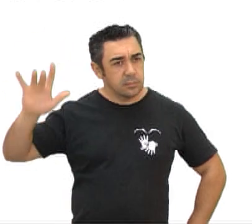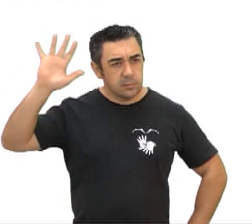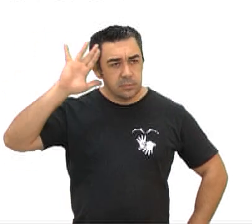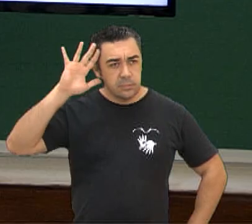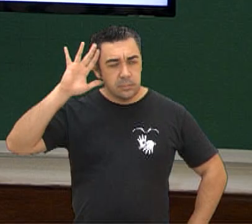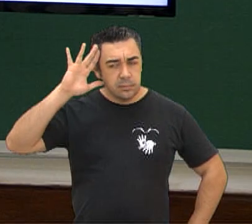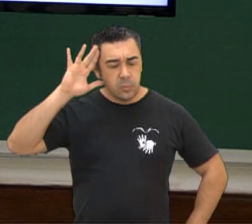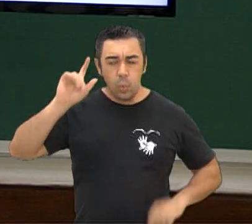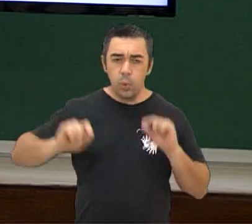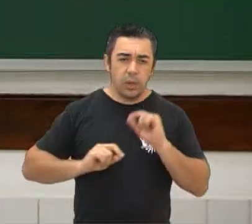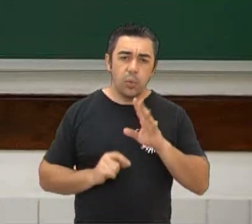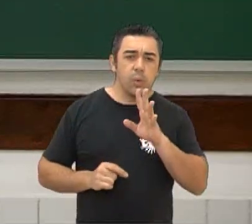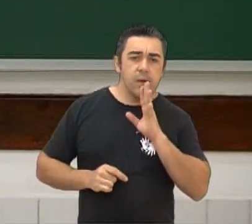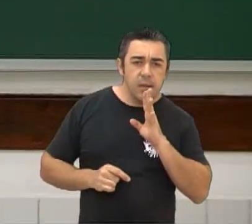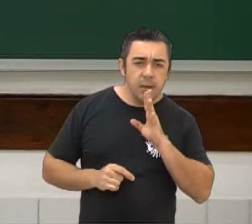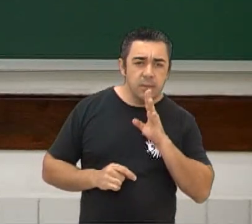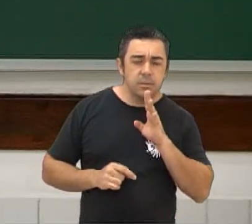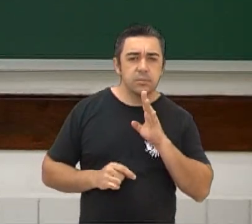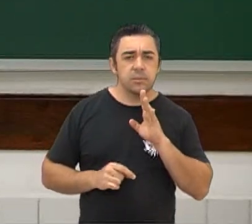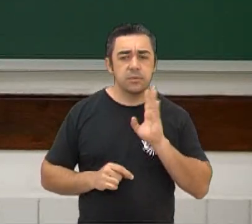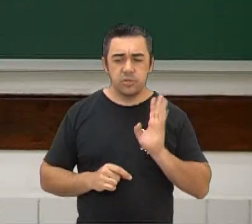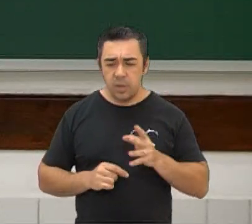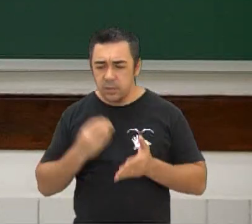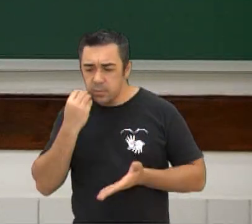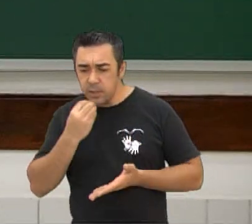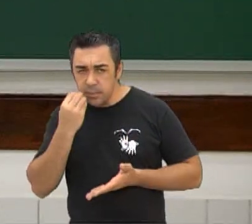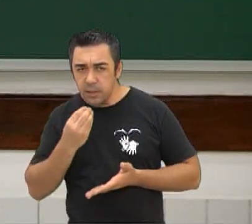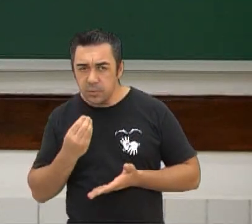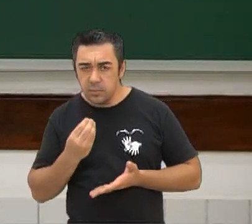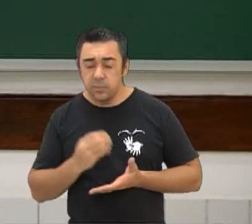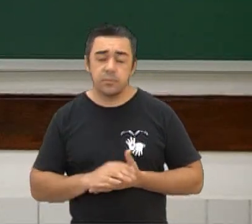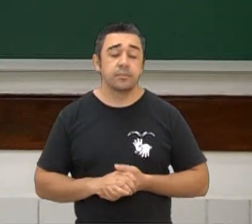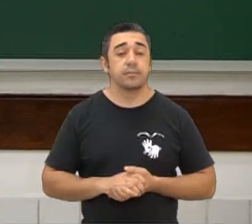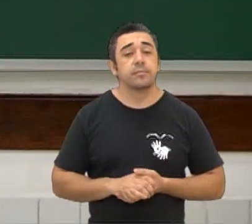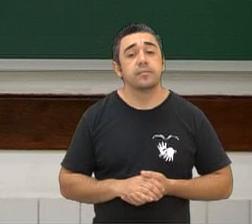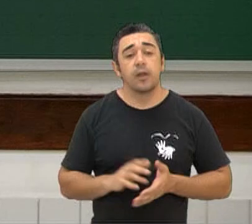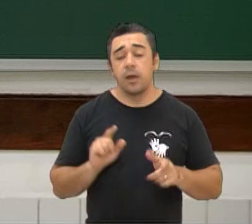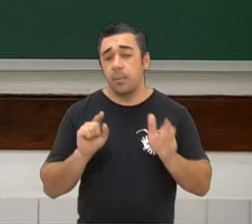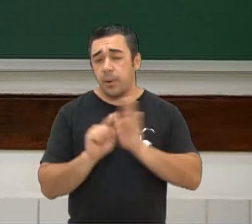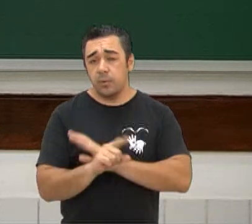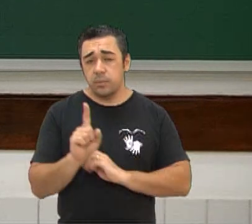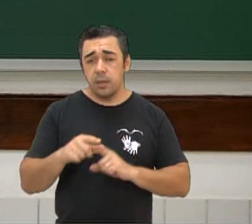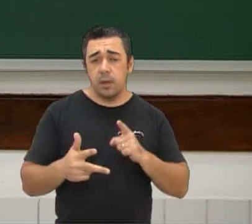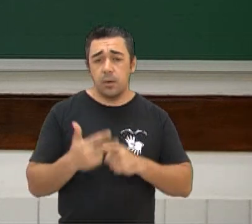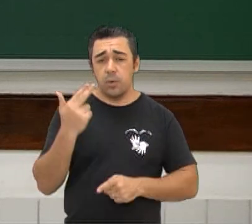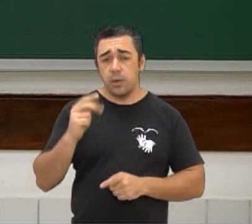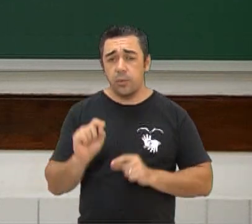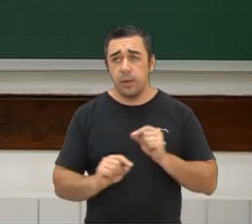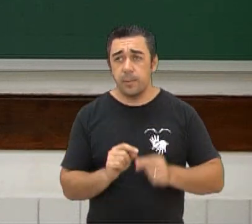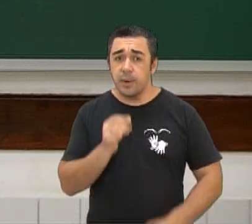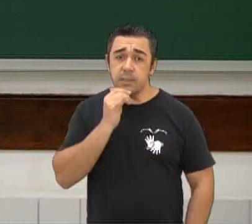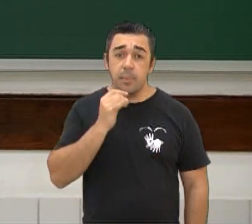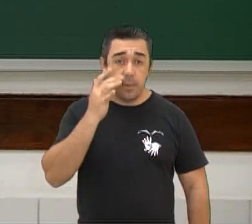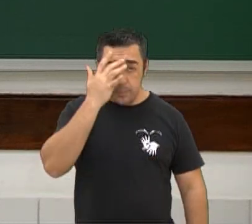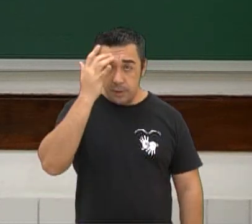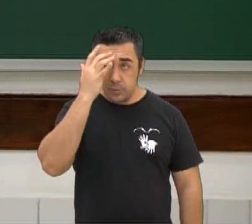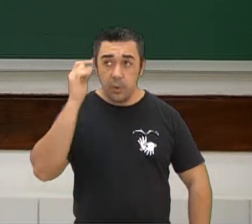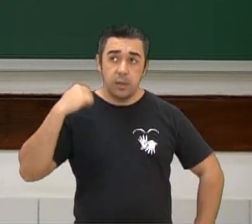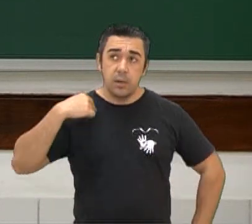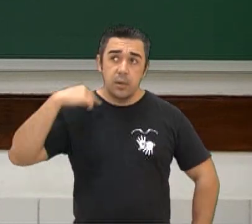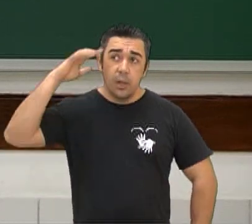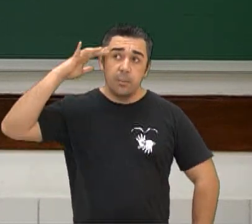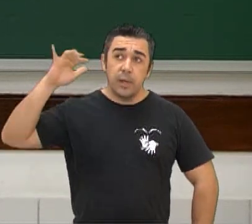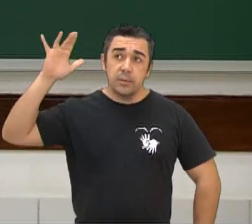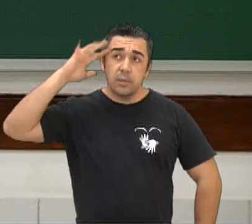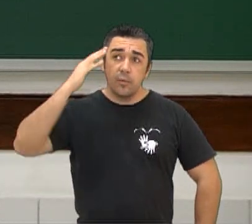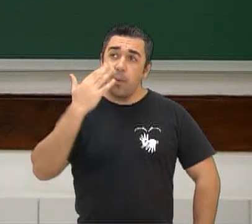conhecedor e conhecido. Então a pergunta que o Ockham está fazendo para querer cortar. Tem lá uma pessoa, está pensando